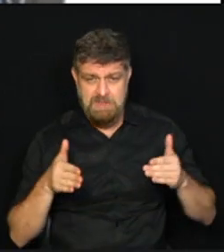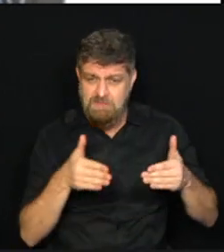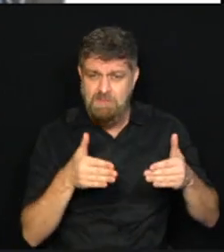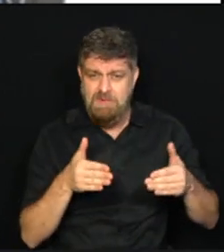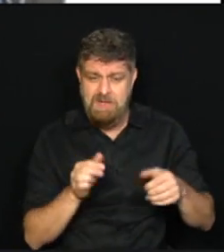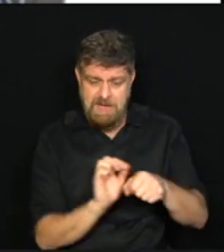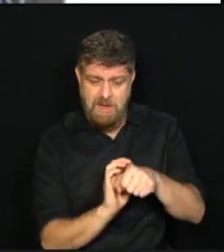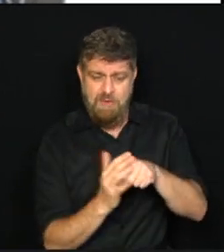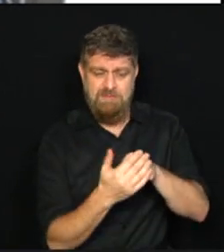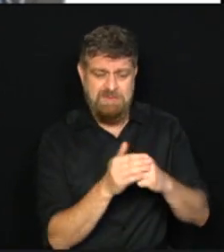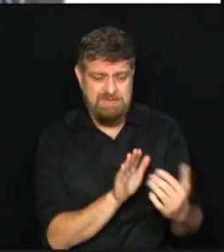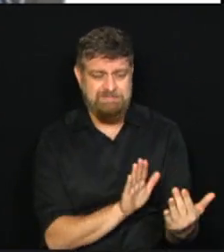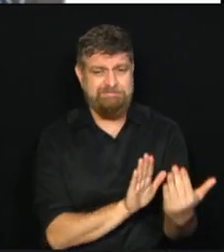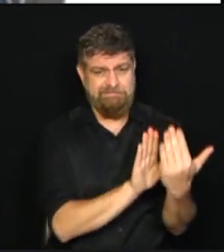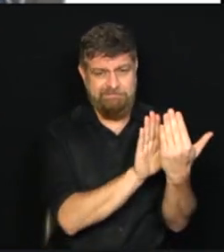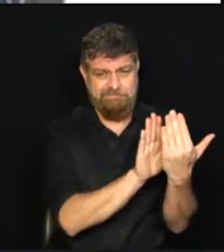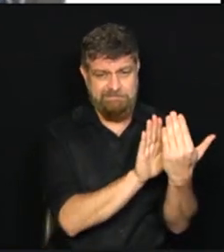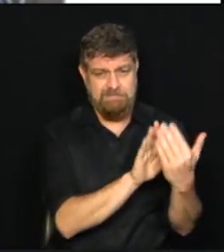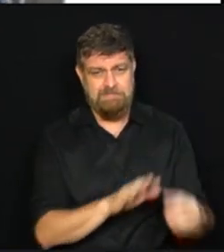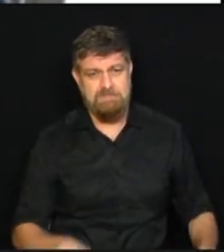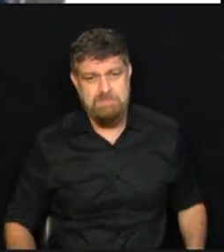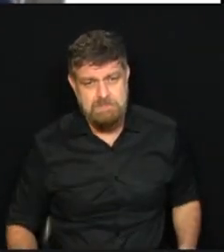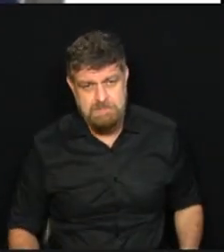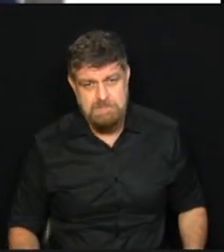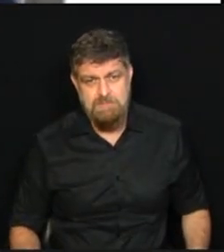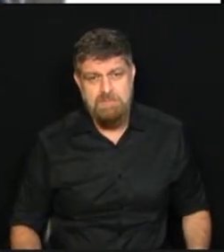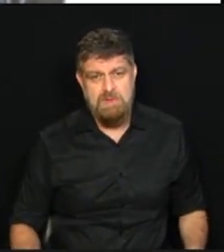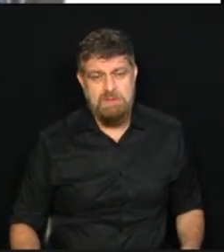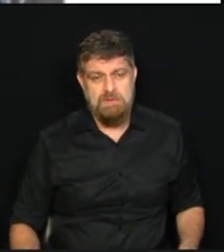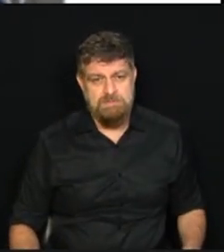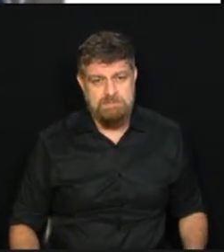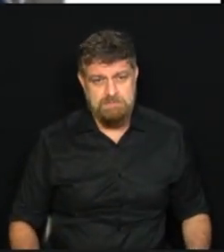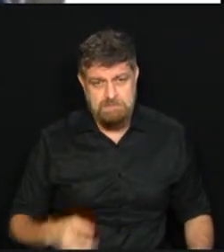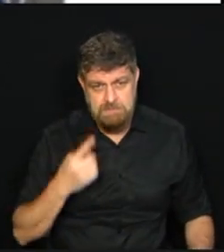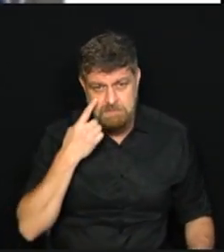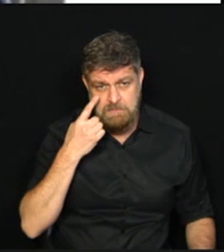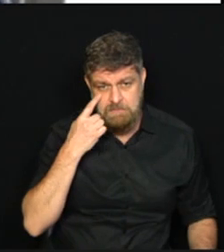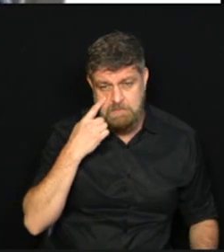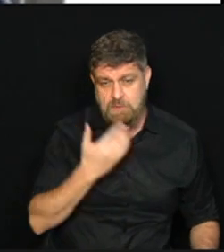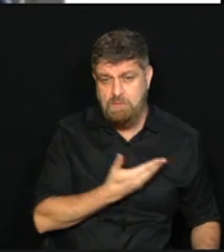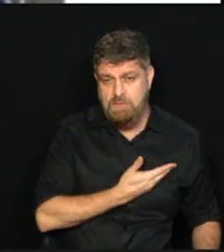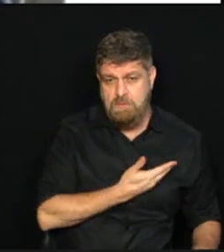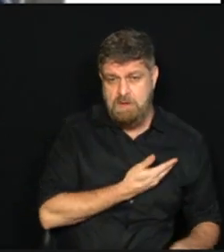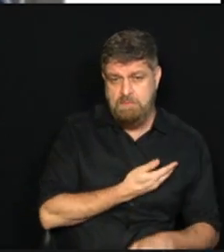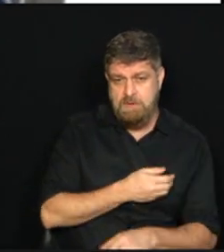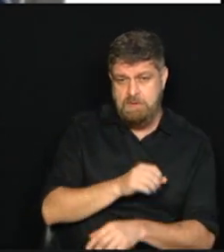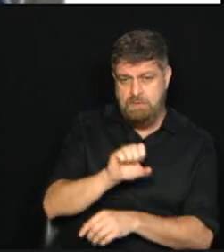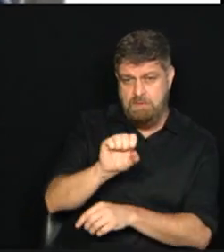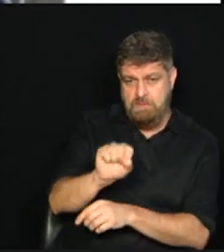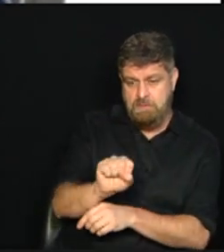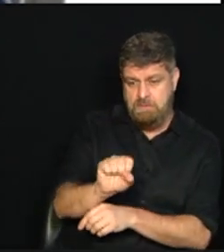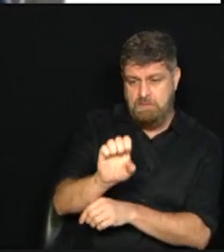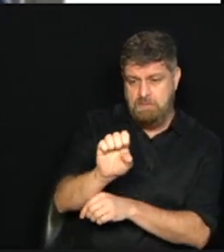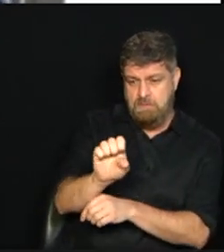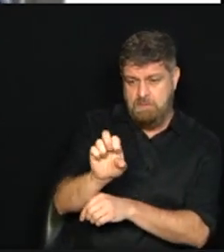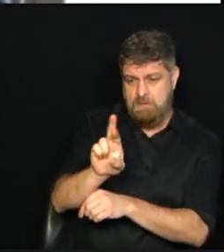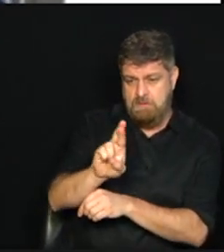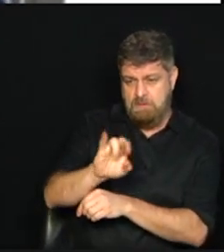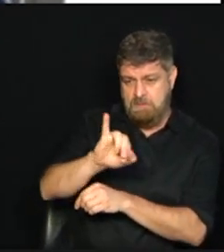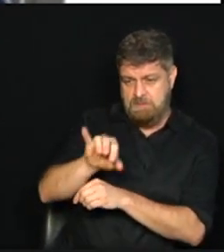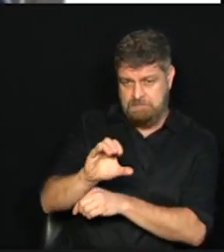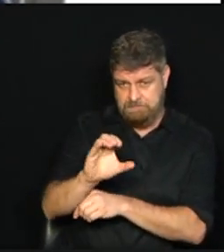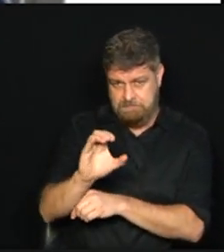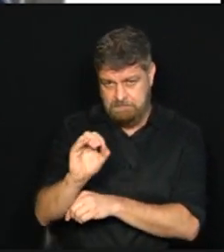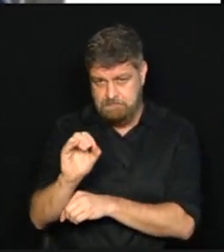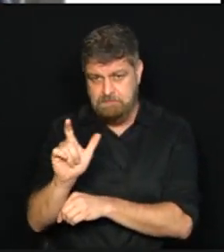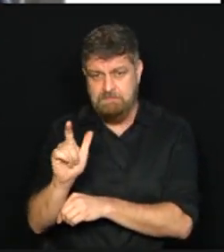enfrentamento mesmo contra essa fase. Estou vendo o Sérgio aí, grande companheiro aí nas internações,